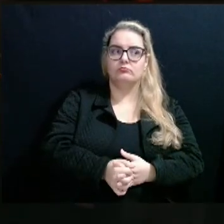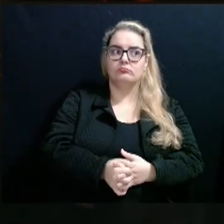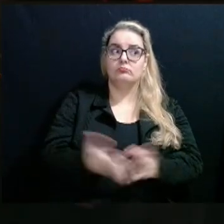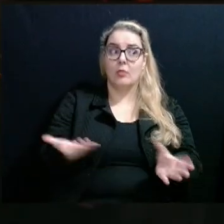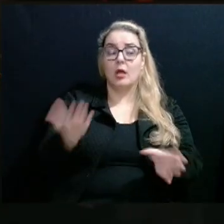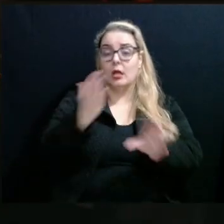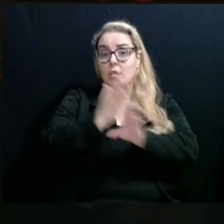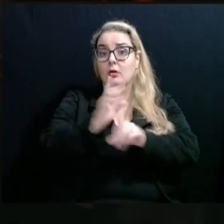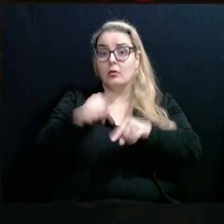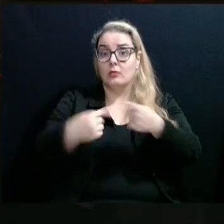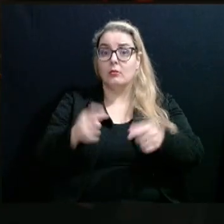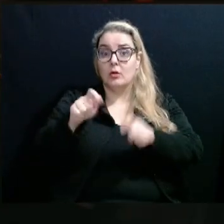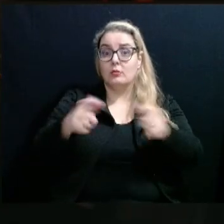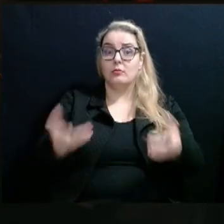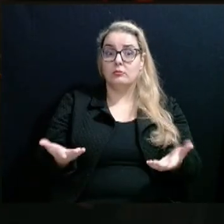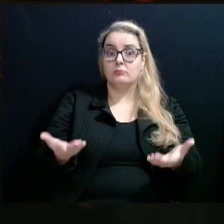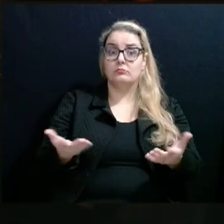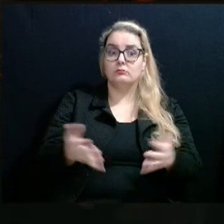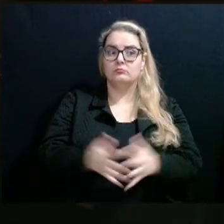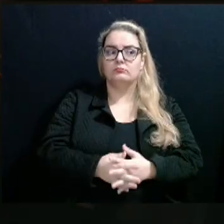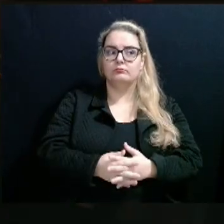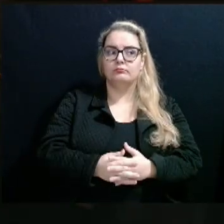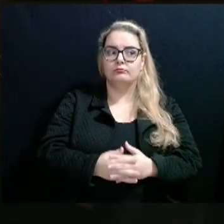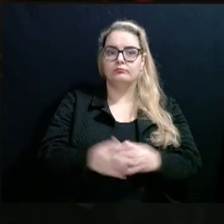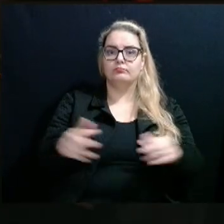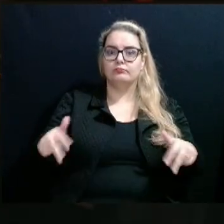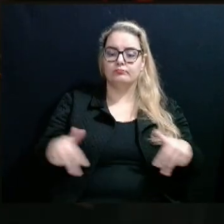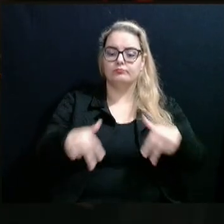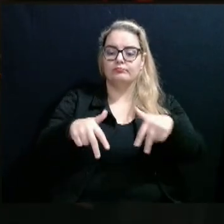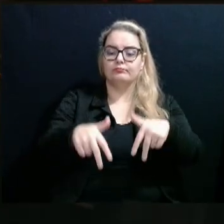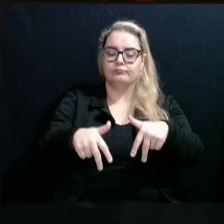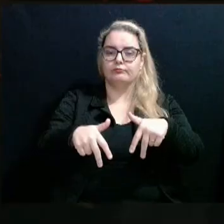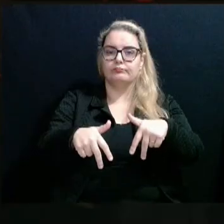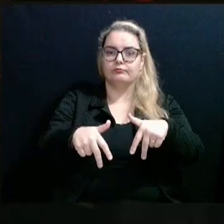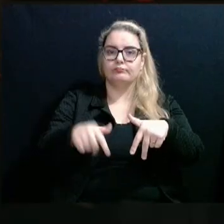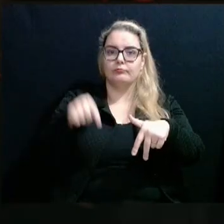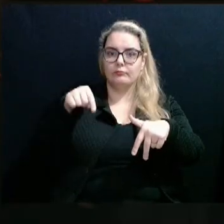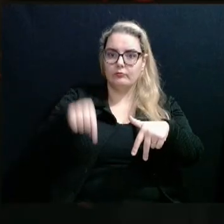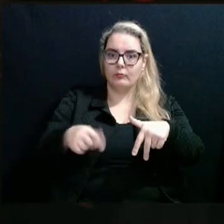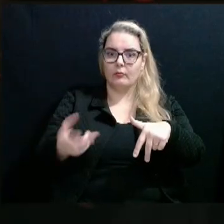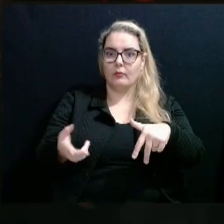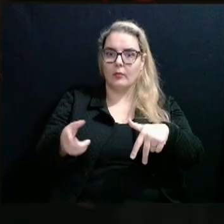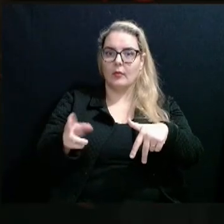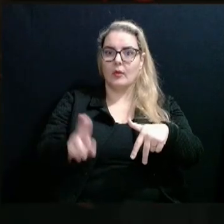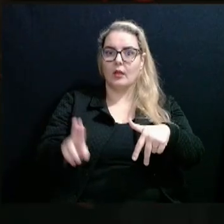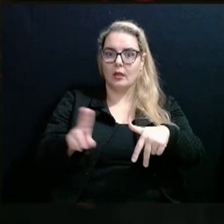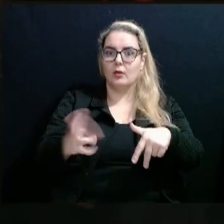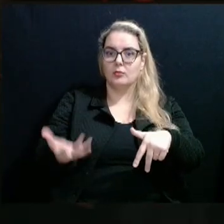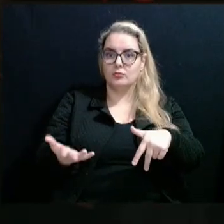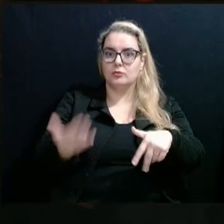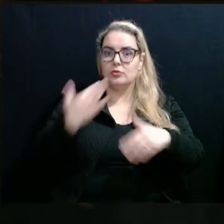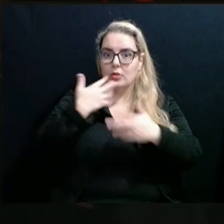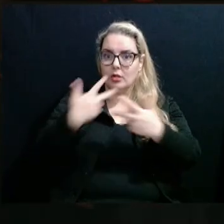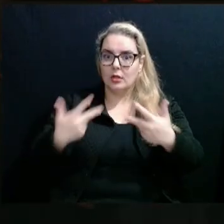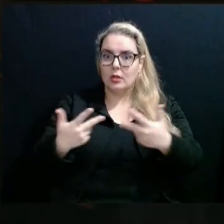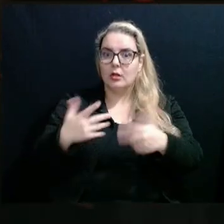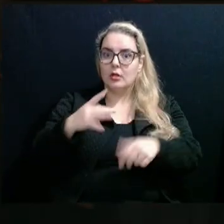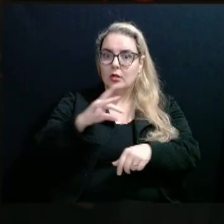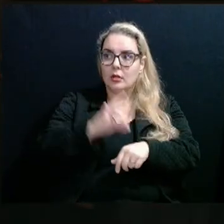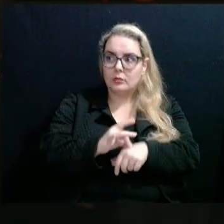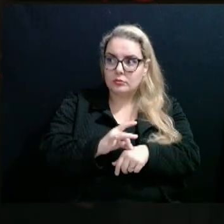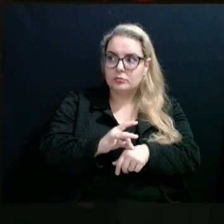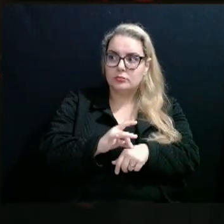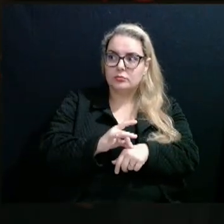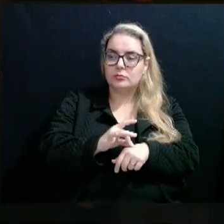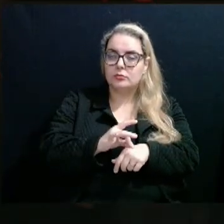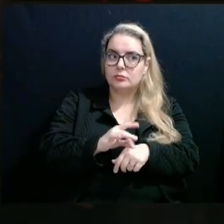essa pessoa ela consome alimento de origem animal. Como faz? Existe